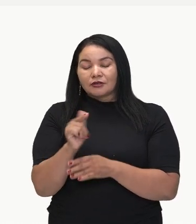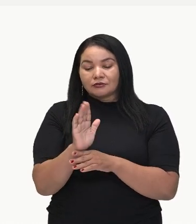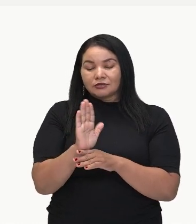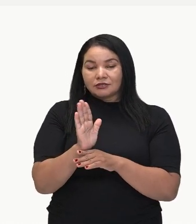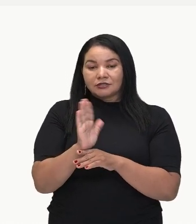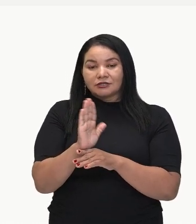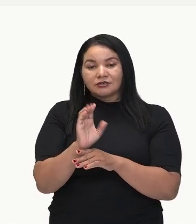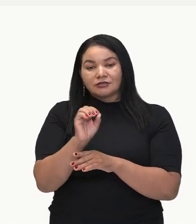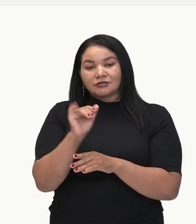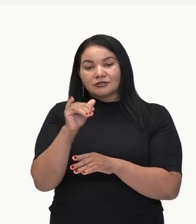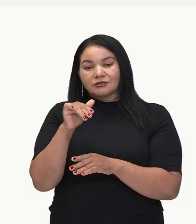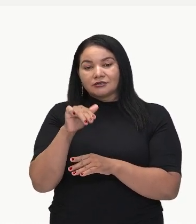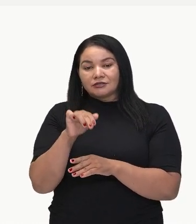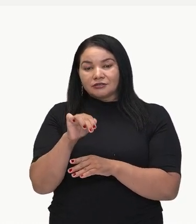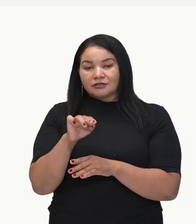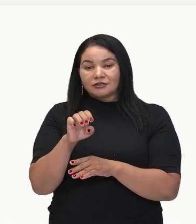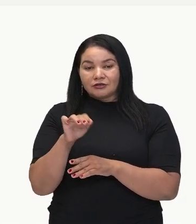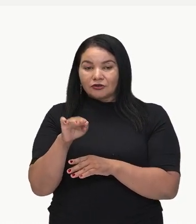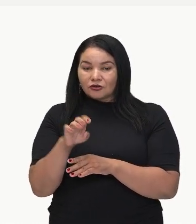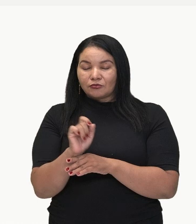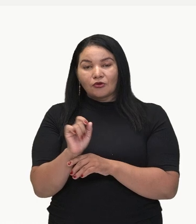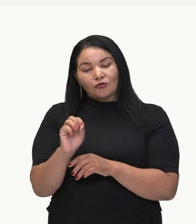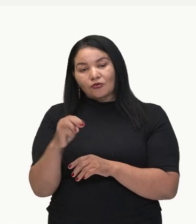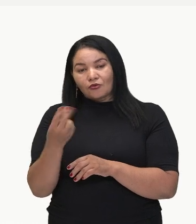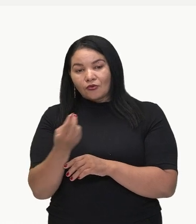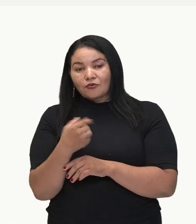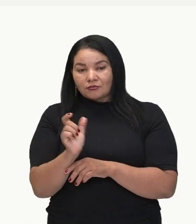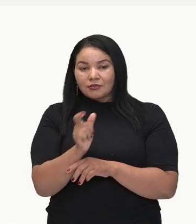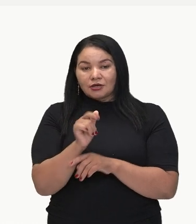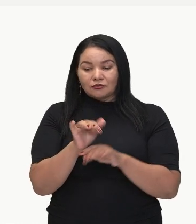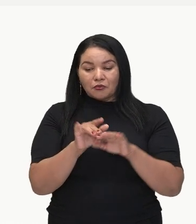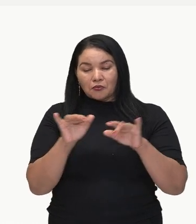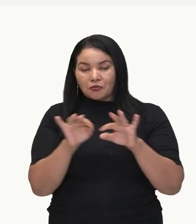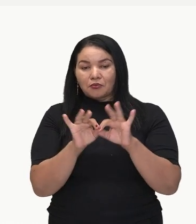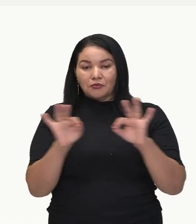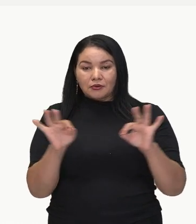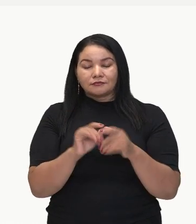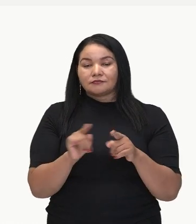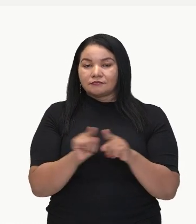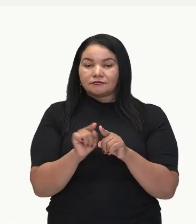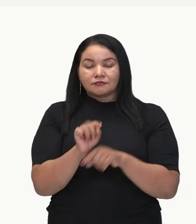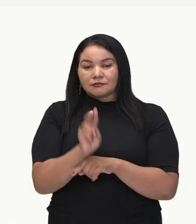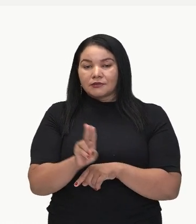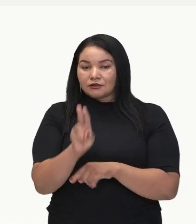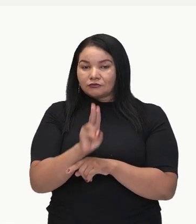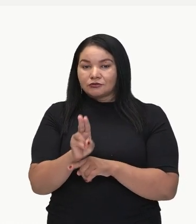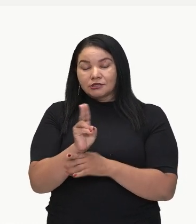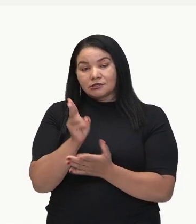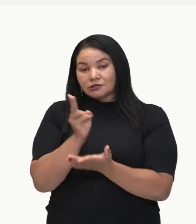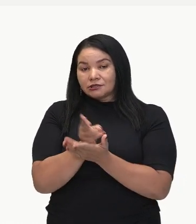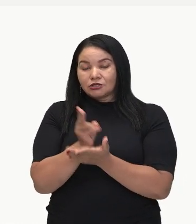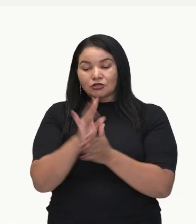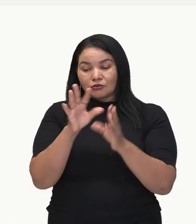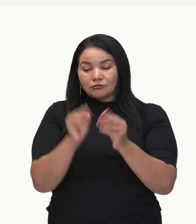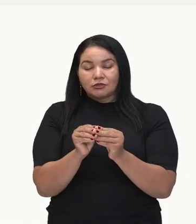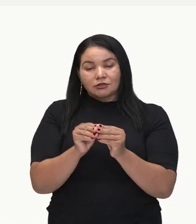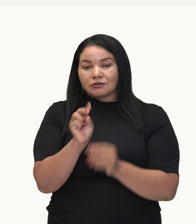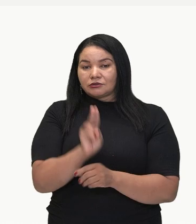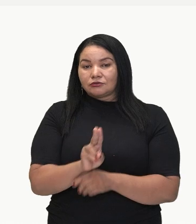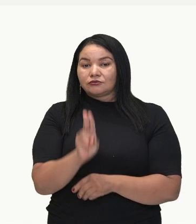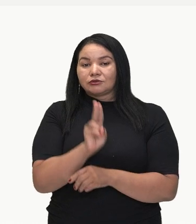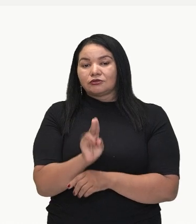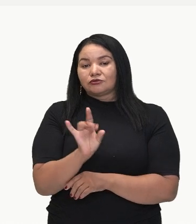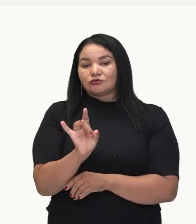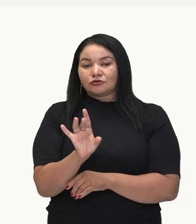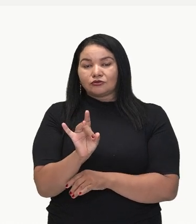que cinematográfico. Se eu falar cine, é a mesma coisa que cinematográfico. Eu estou utilizando ali uma abreviação vocabular